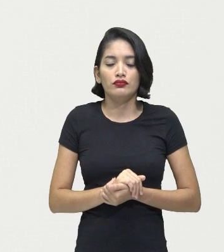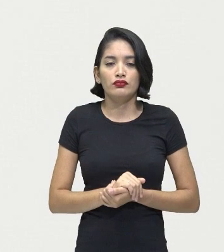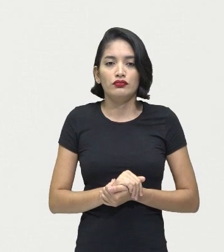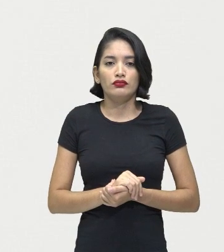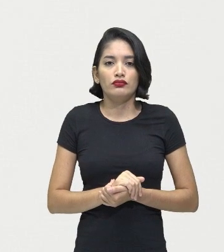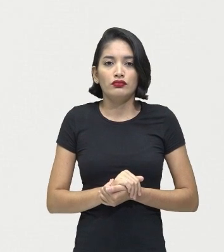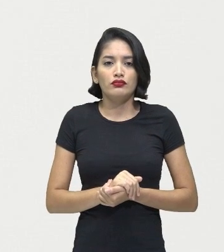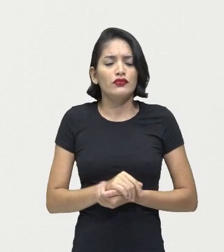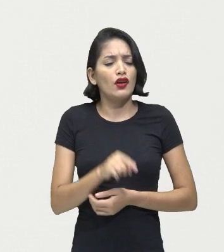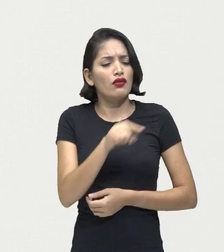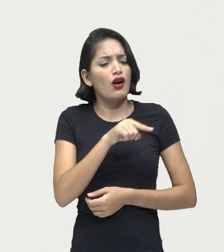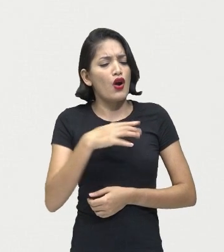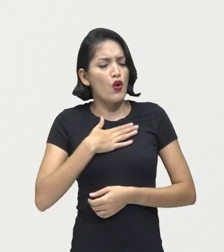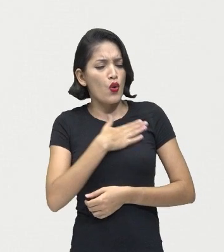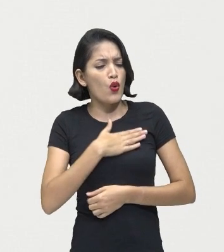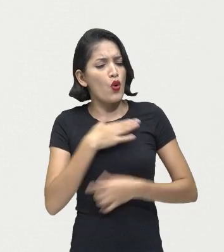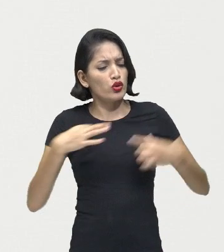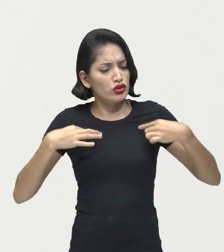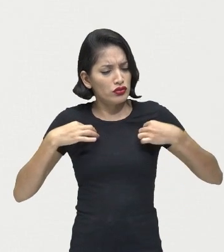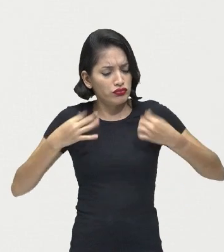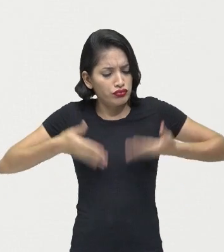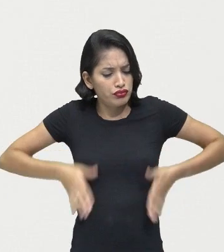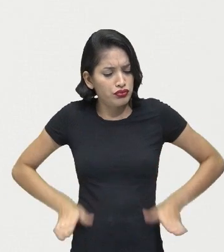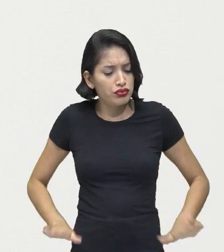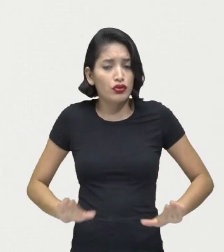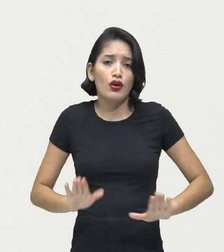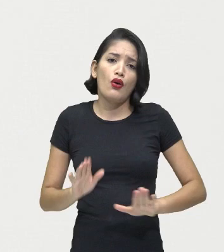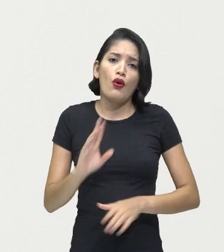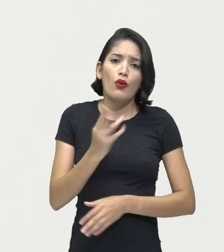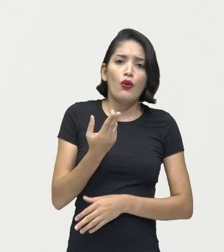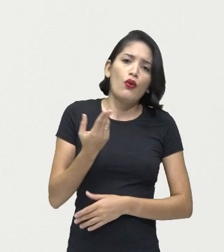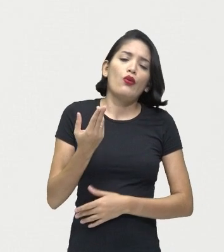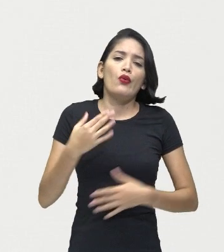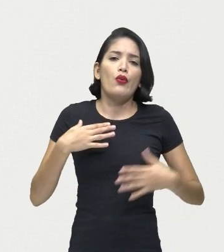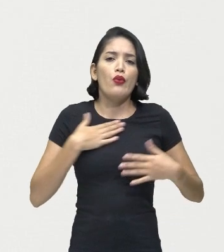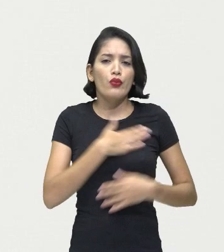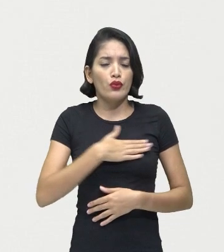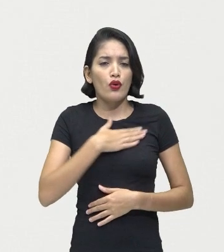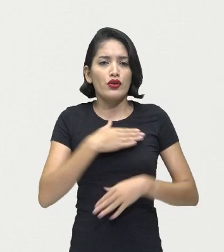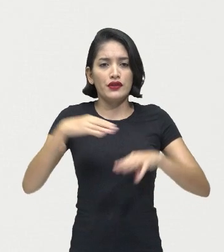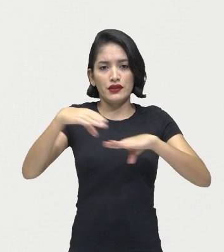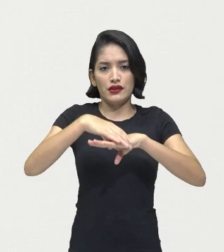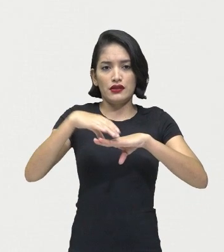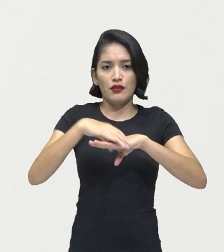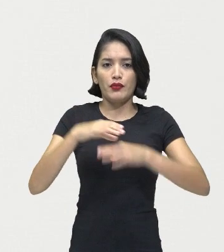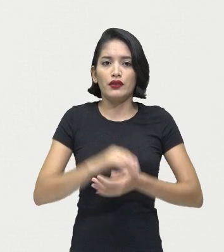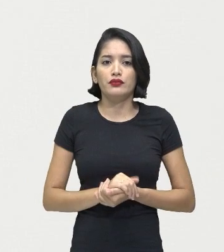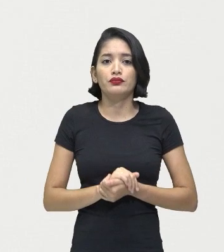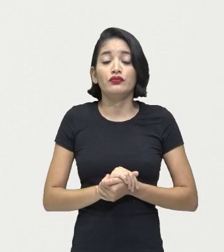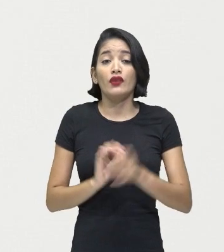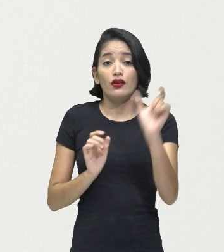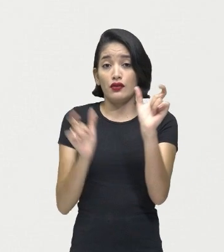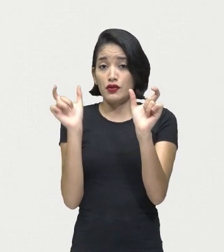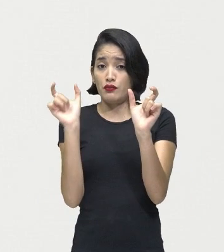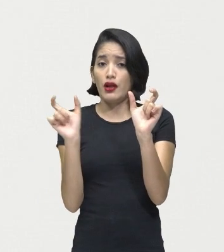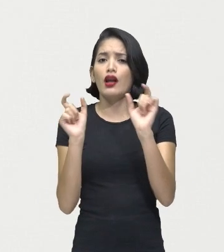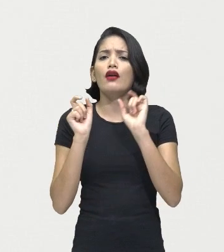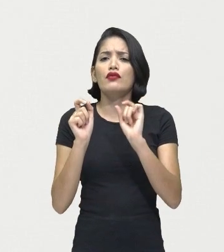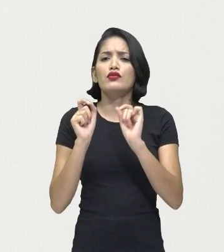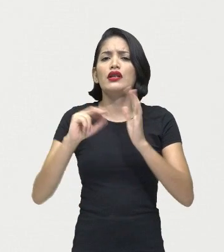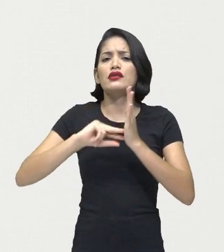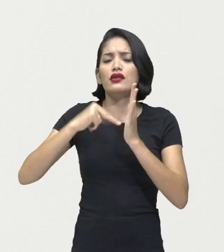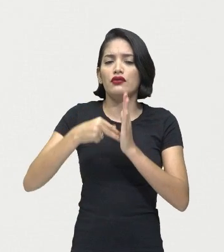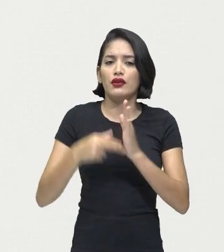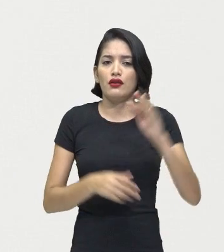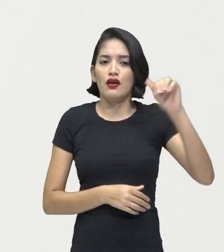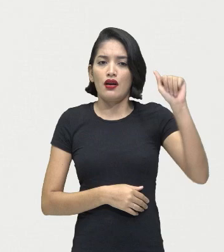de vestidos, ora gosta de sapatos. As palavras destacadas na oração estabelecem uma relação de soma de